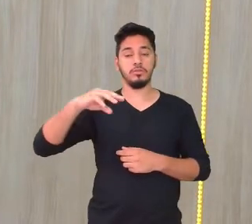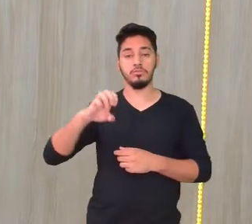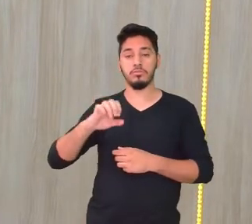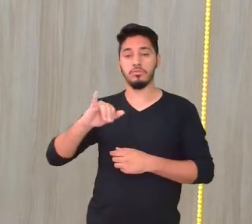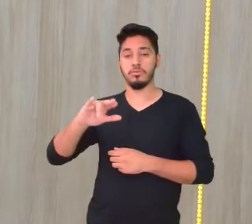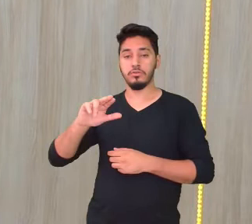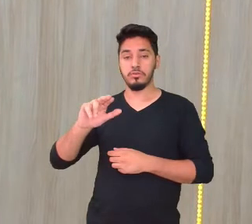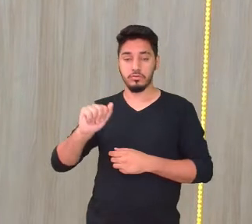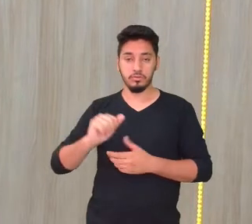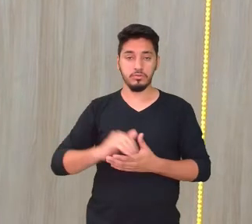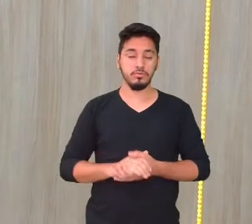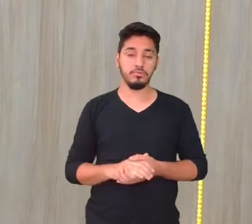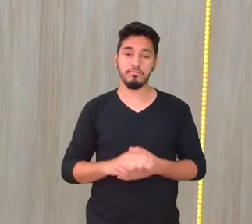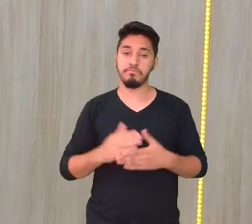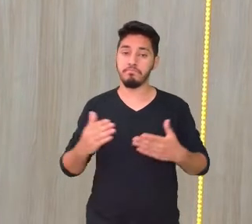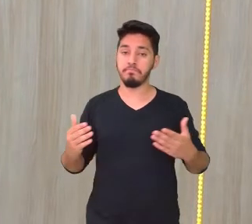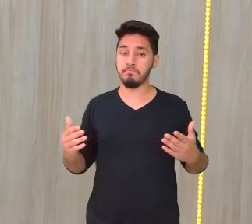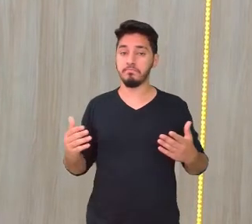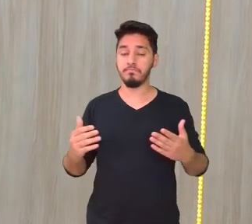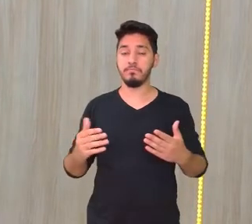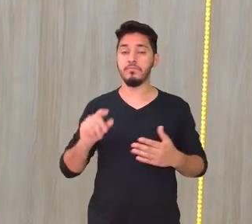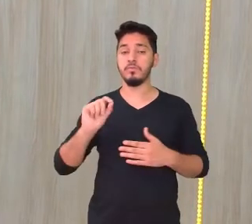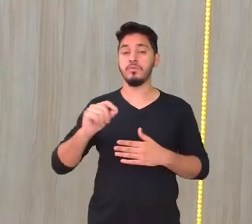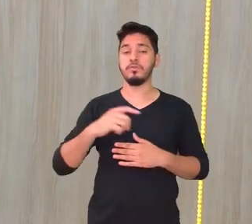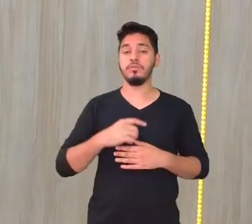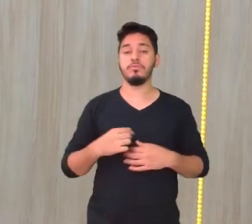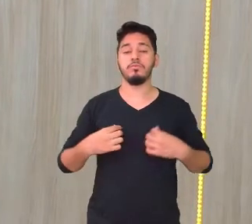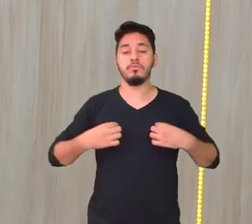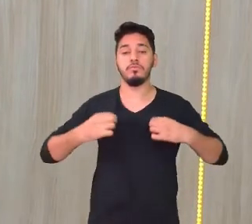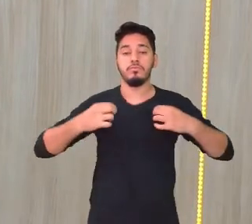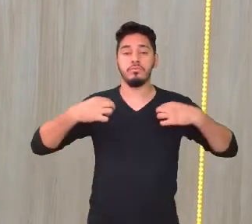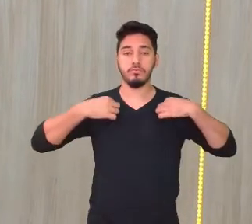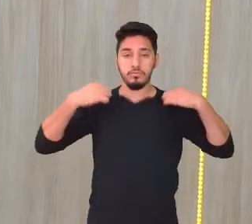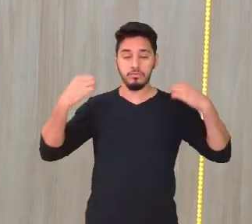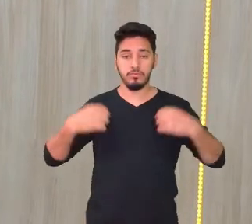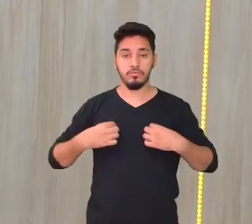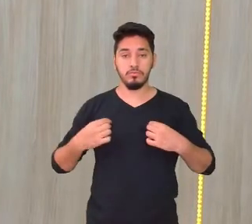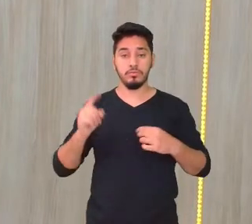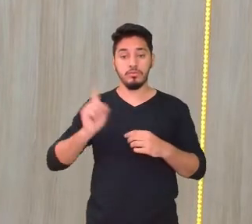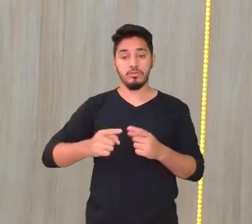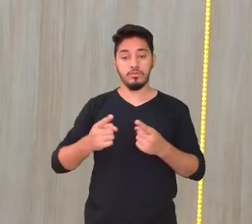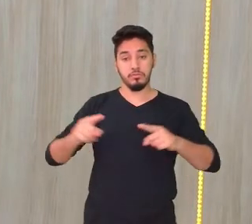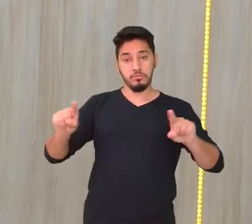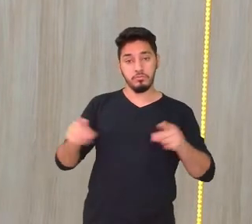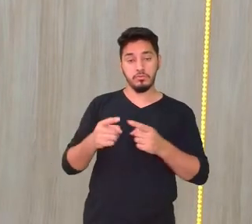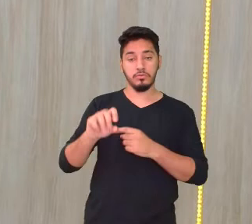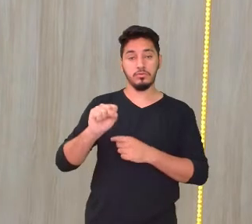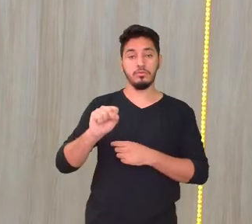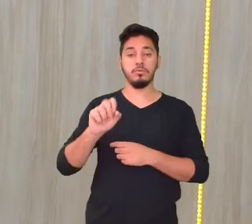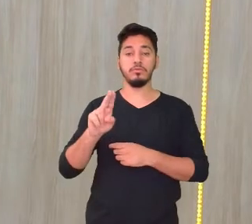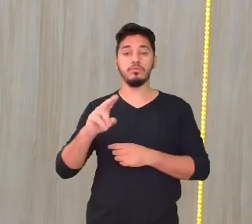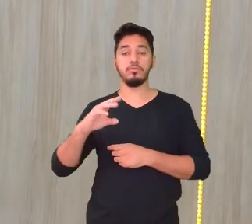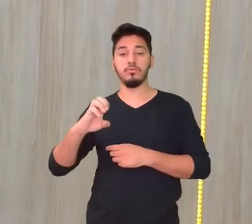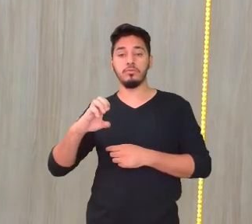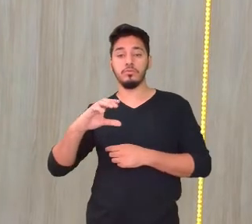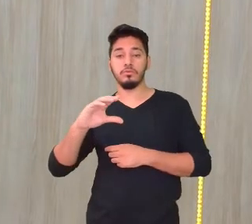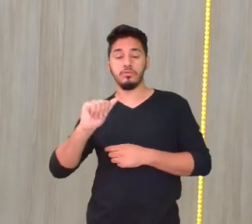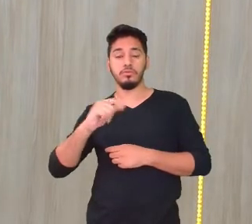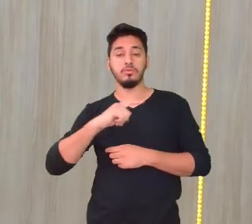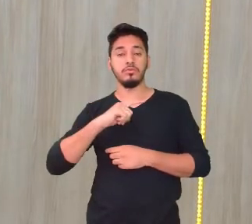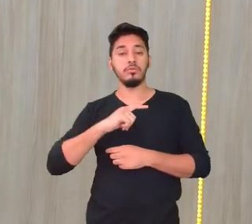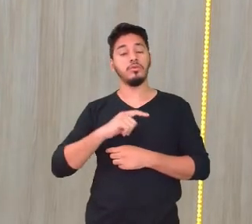Então, nesse sentido, né, o que é que a gente tem? Essa banda sueca em específico, ela tem uma música chamada